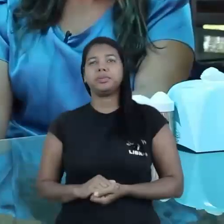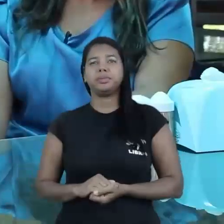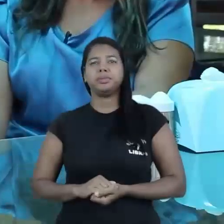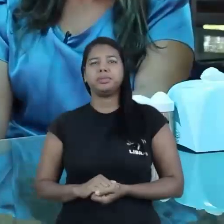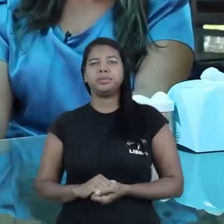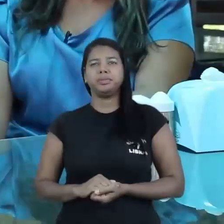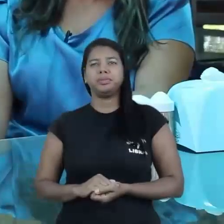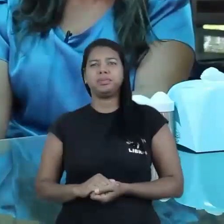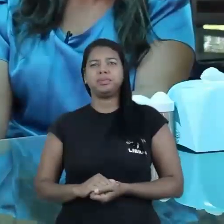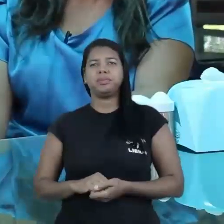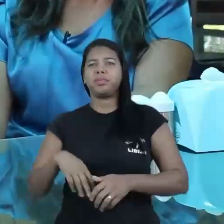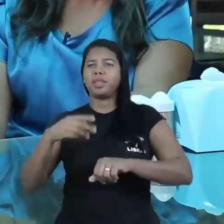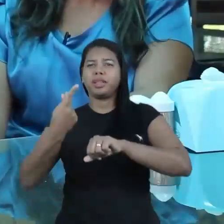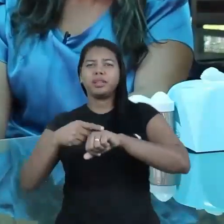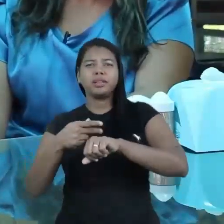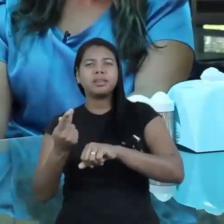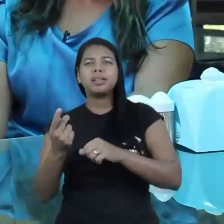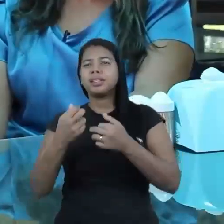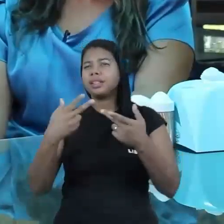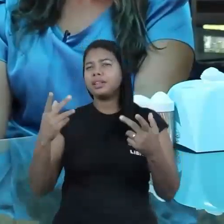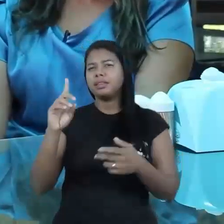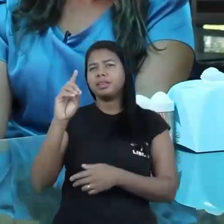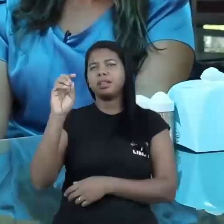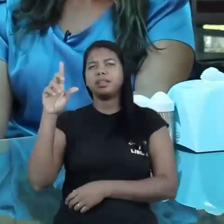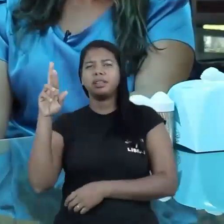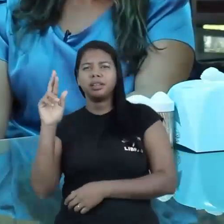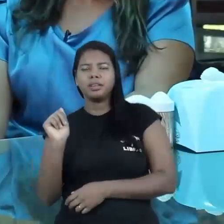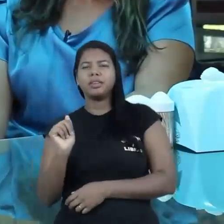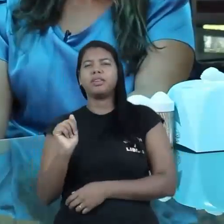real, mas tinha dólar, tinha tudo. Sim. A gente teve que se